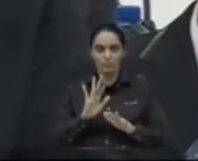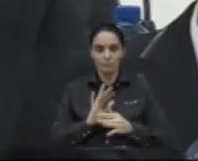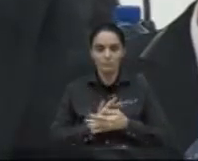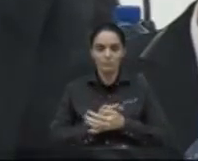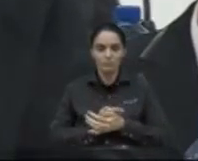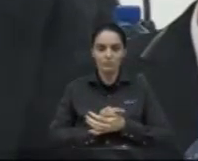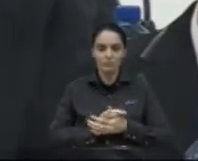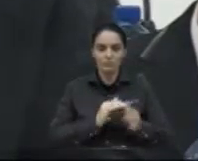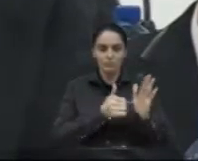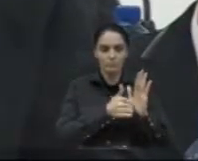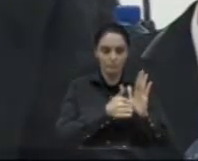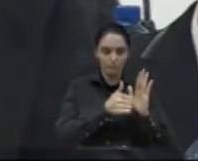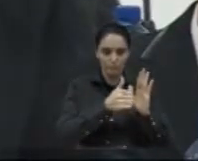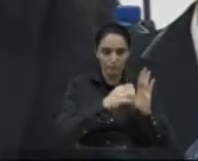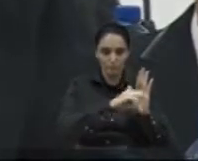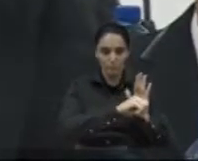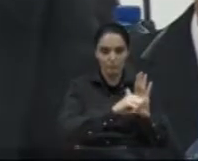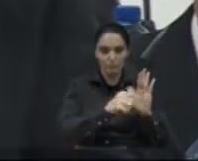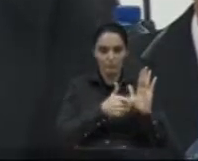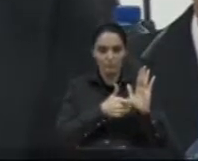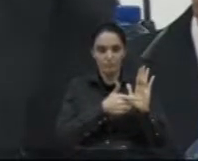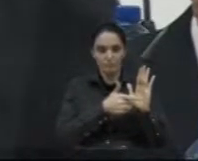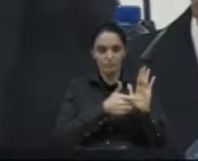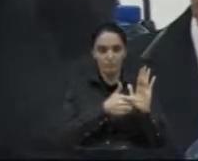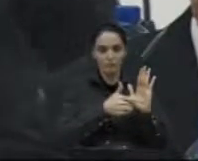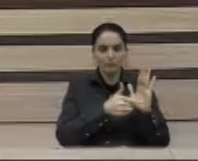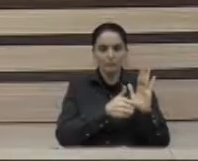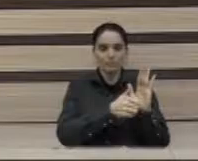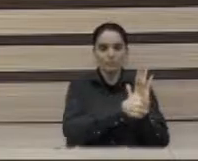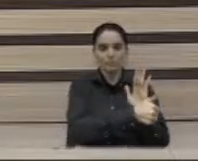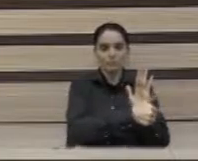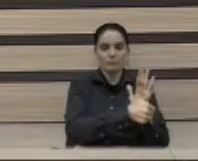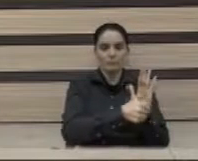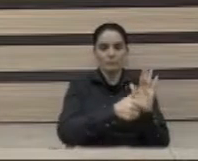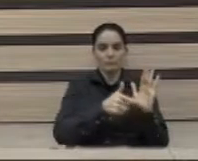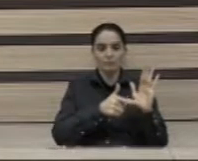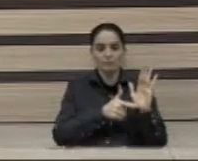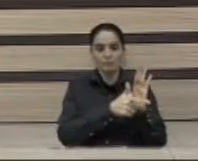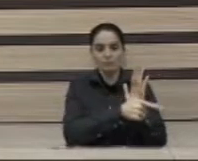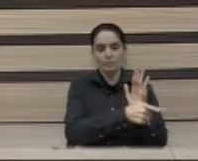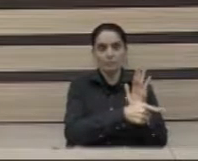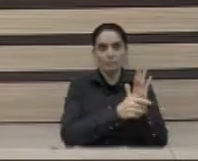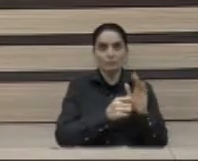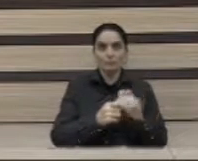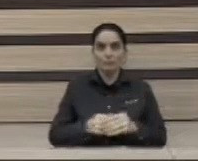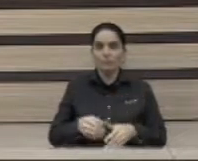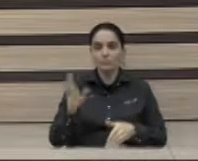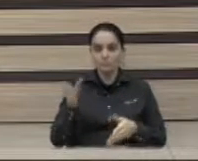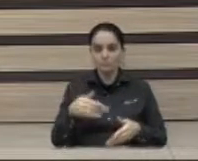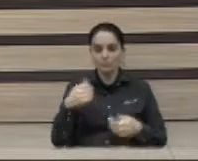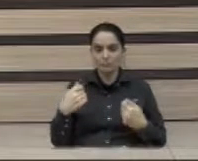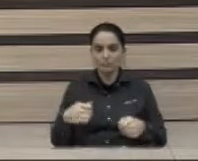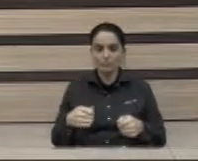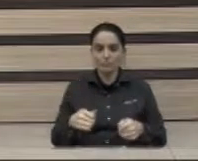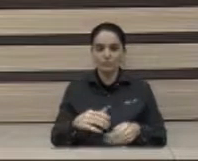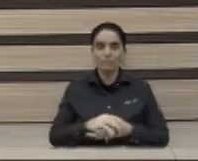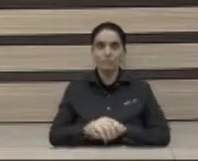19º, 21º e 22º. O requerimento de Vossa Excelência é pertinente, porém eu